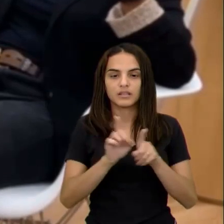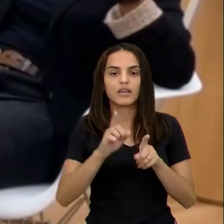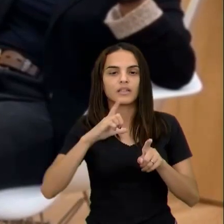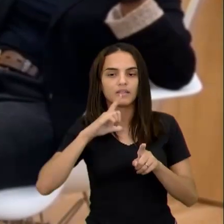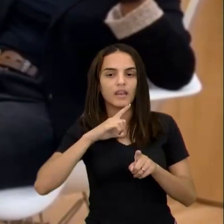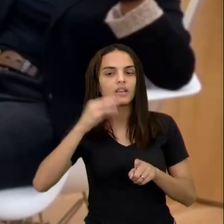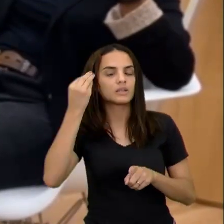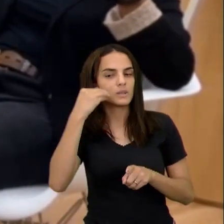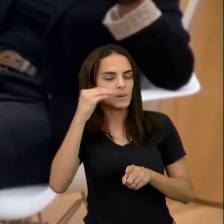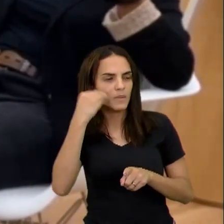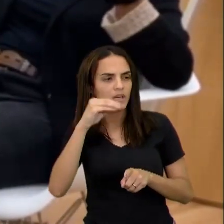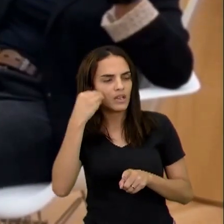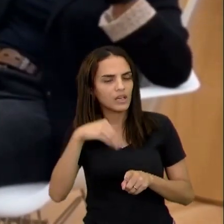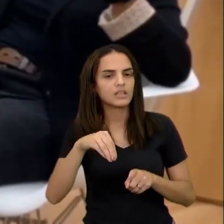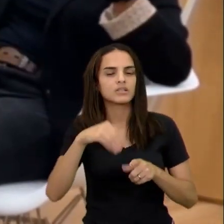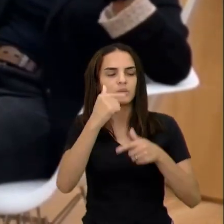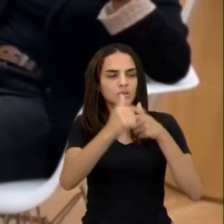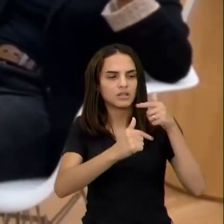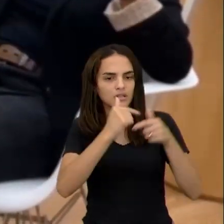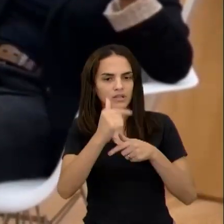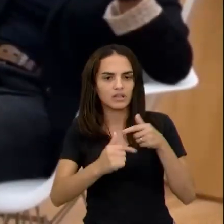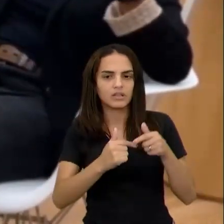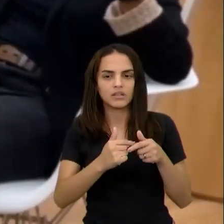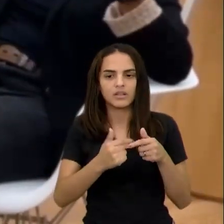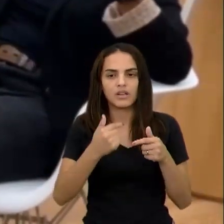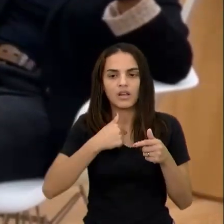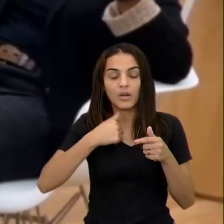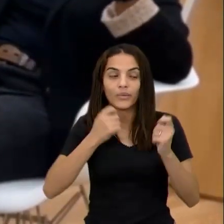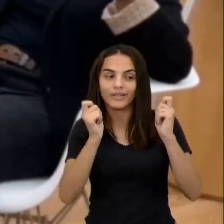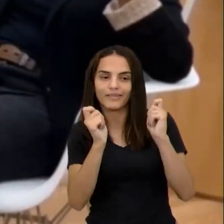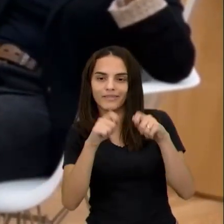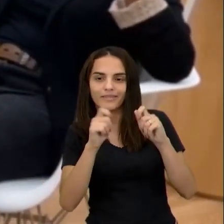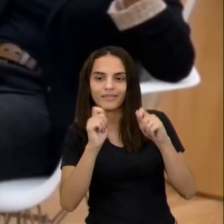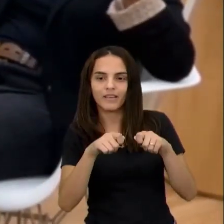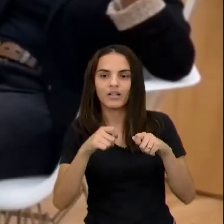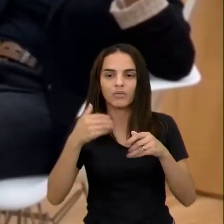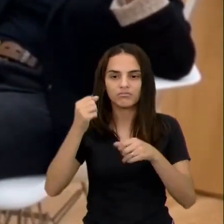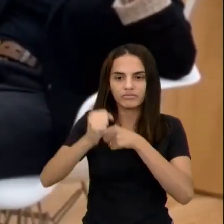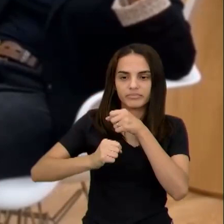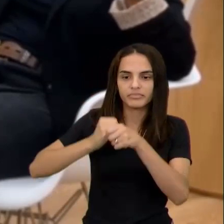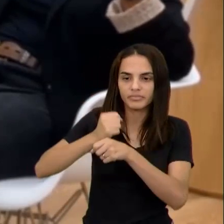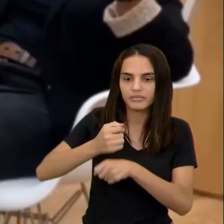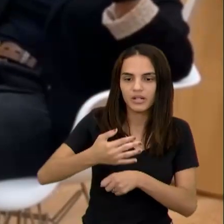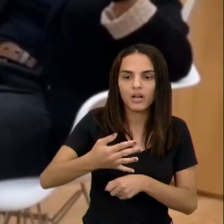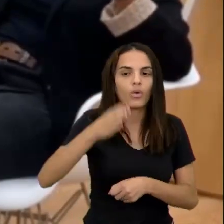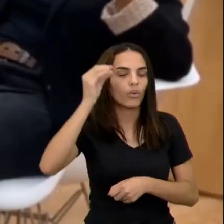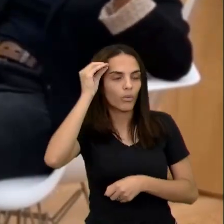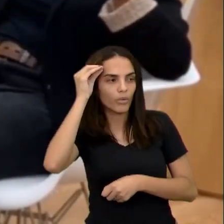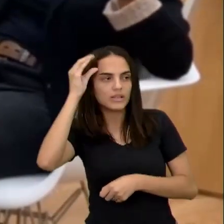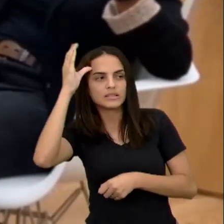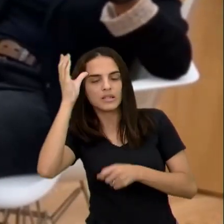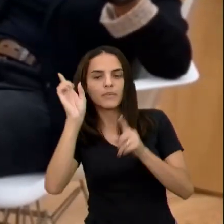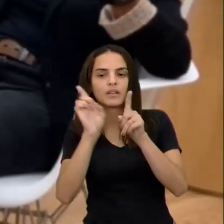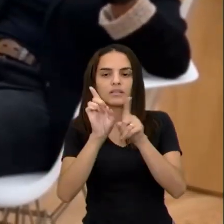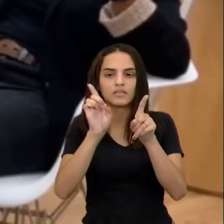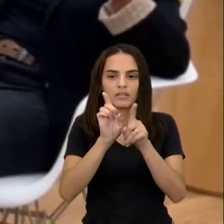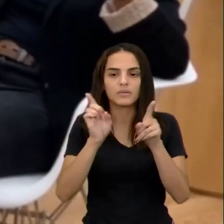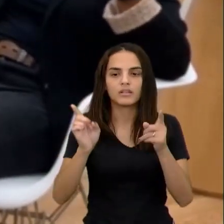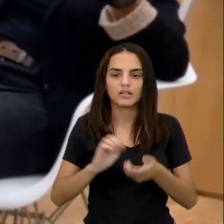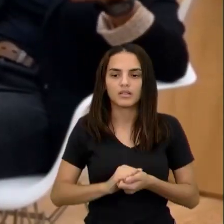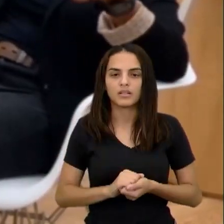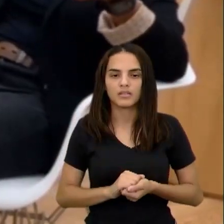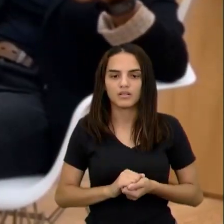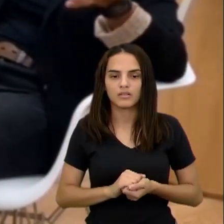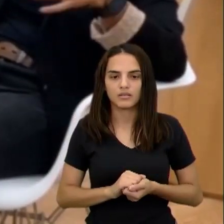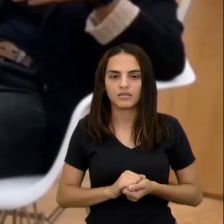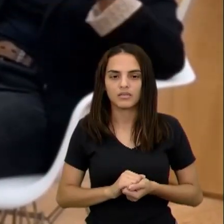muita experiência na função, o que me permitiu acumular ao longo desses anos, né, conhecimento sobre procedimentos de